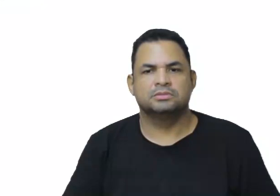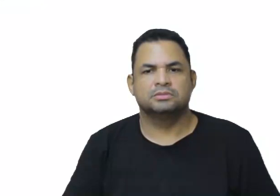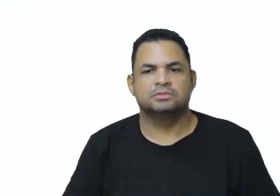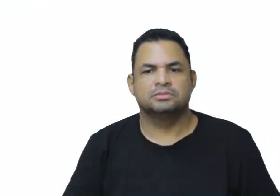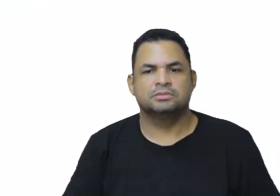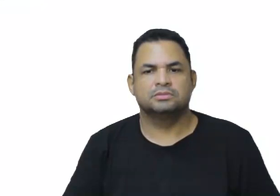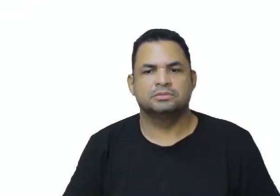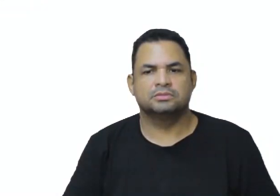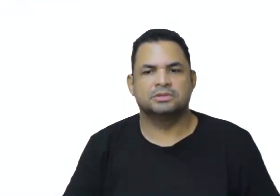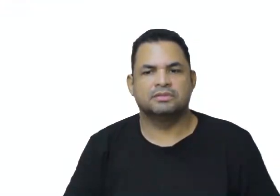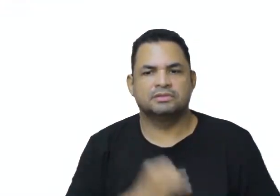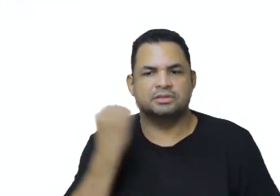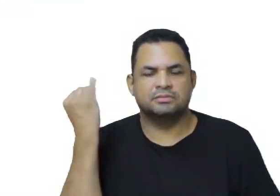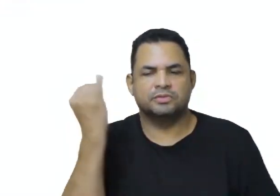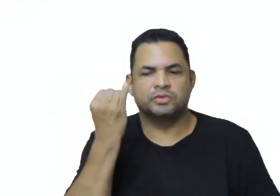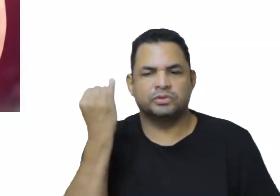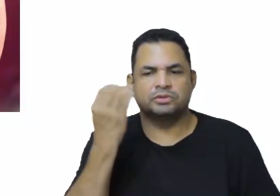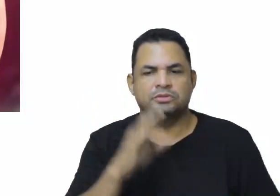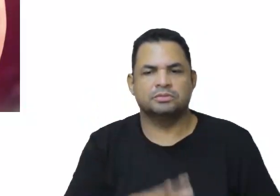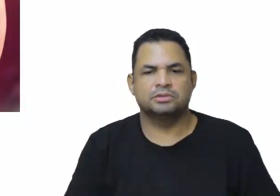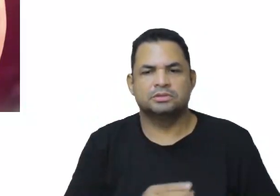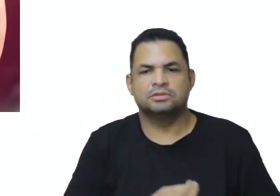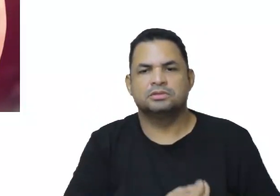ser vitais aí para esse indivíduo.